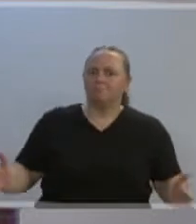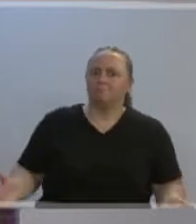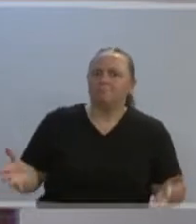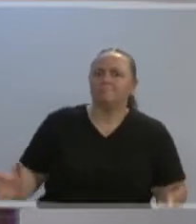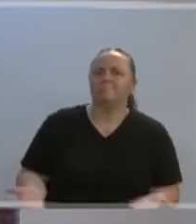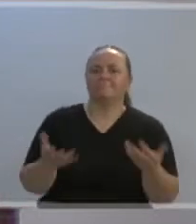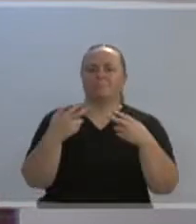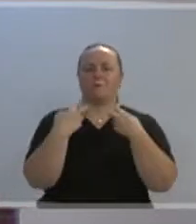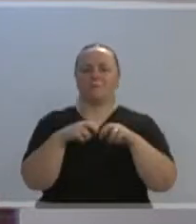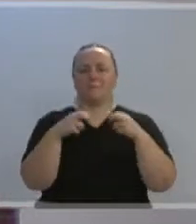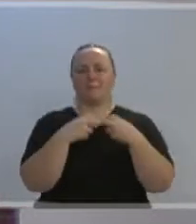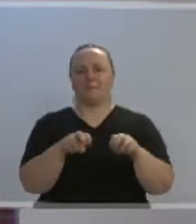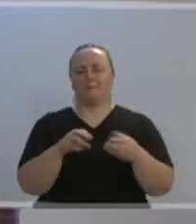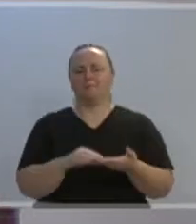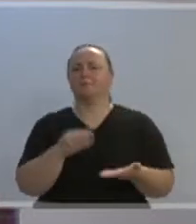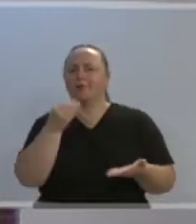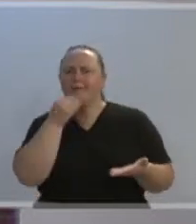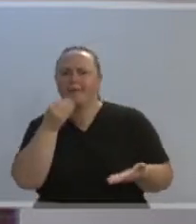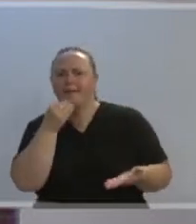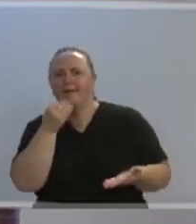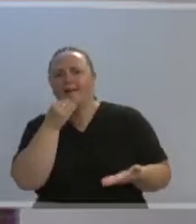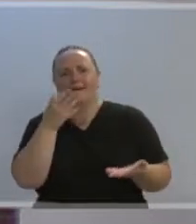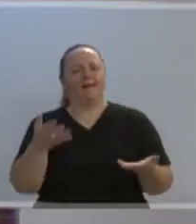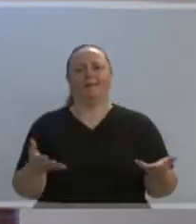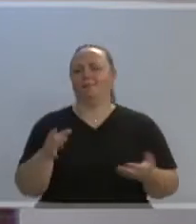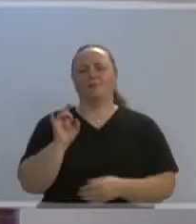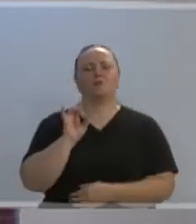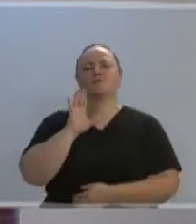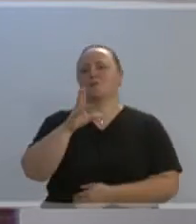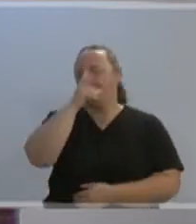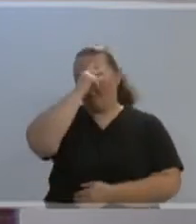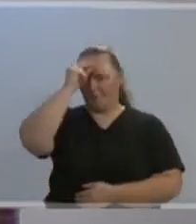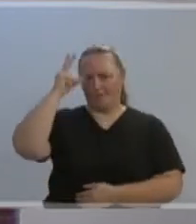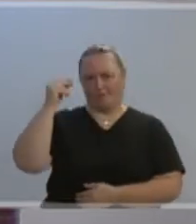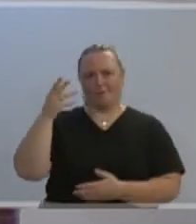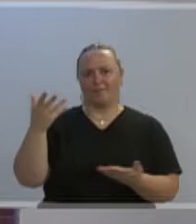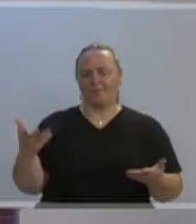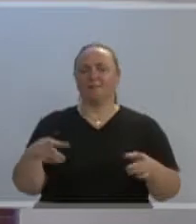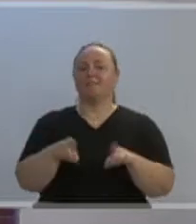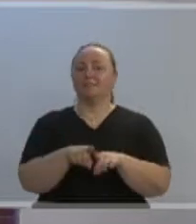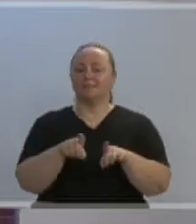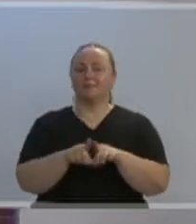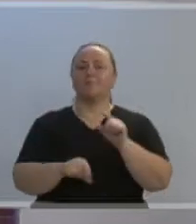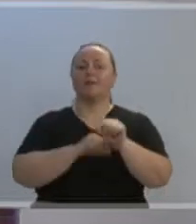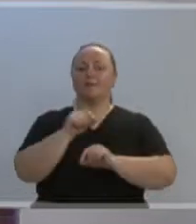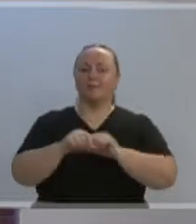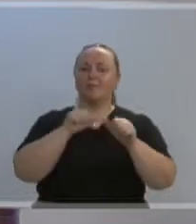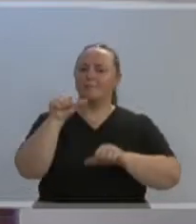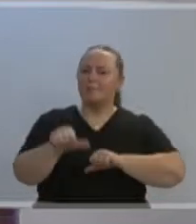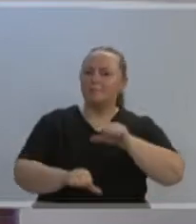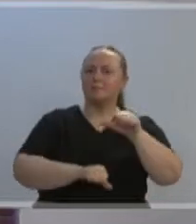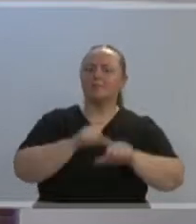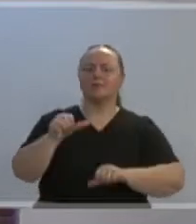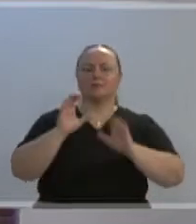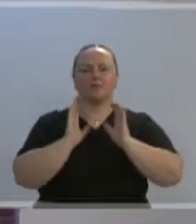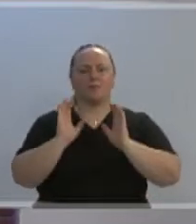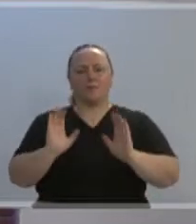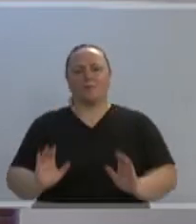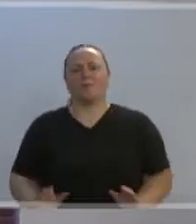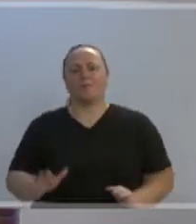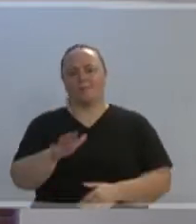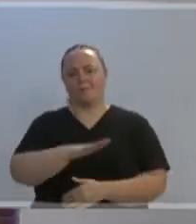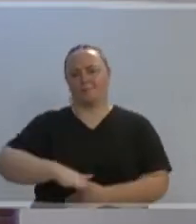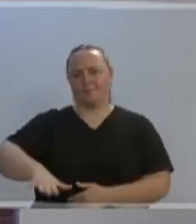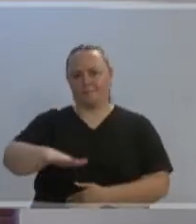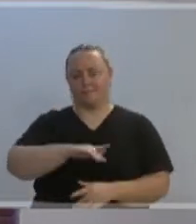coletivo. Claro que não depende única e exclusivamente do poder público, depende também de toda uma questão de mudança comportamental na sociedade. Mas